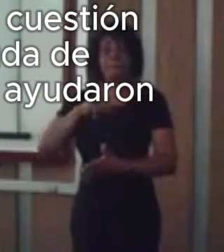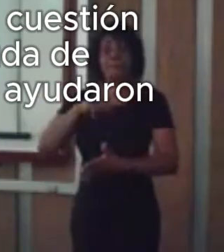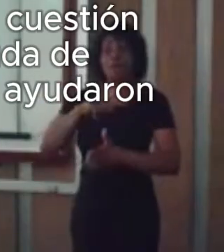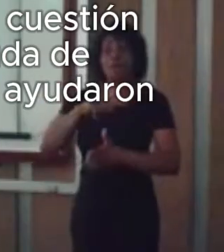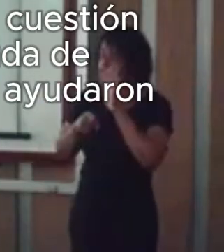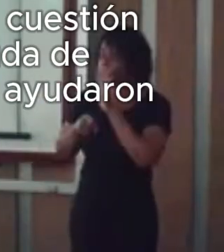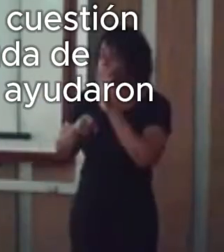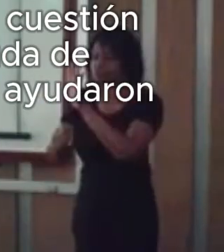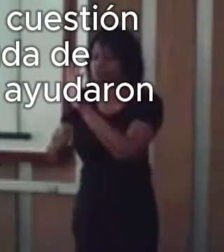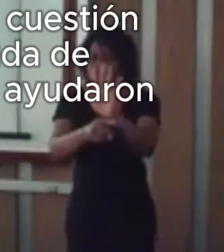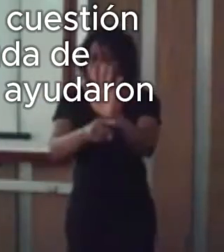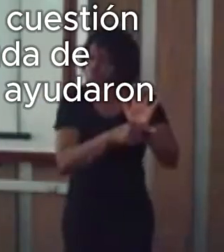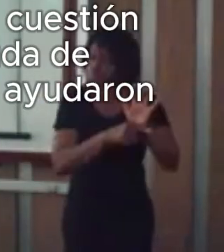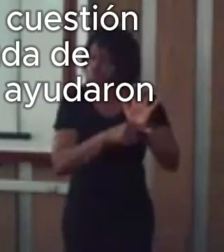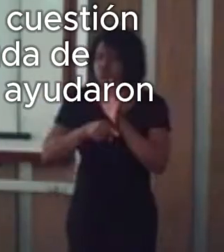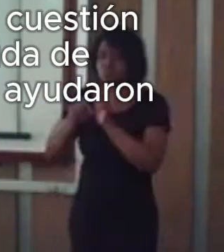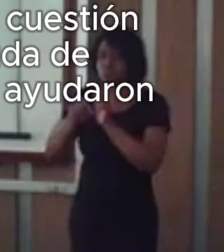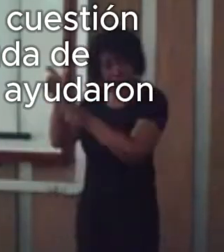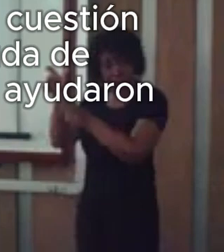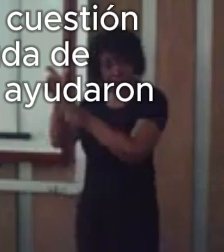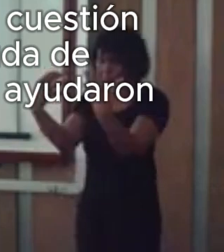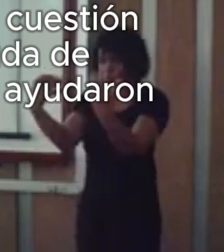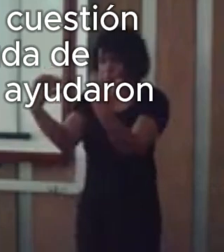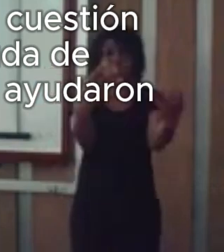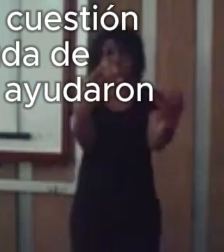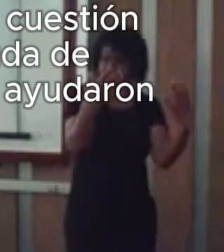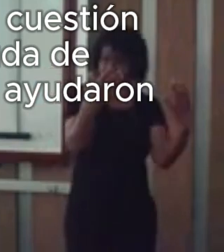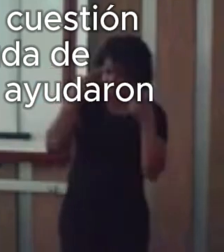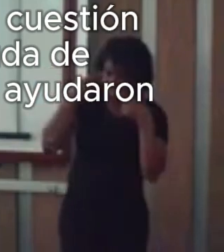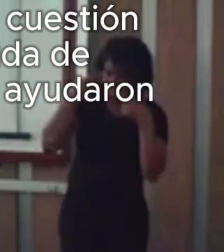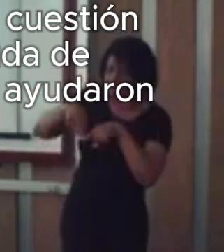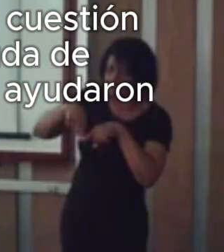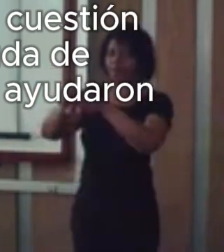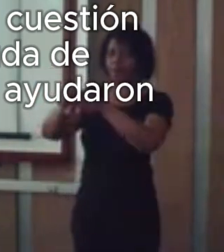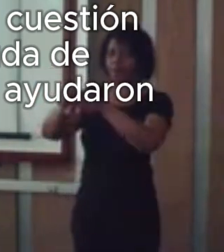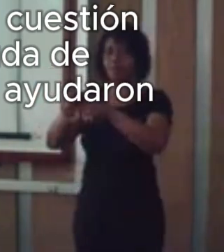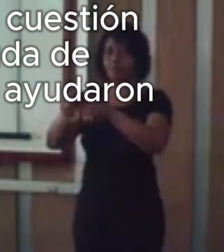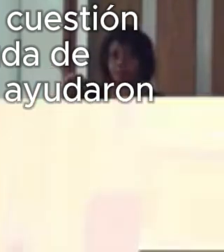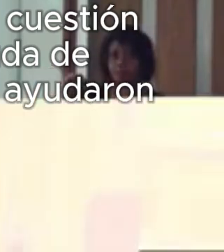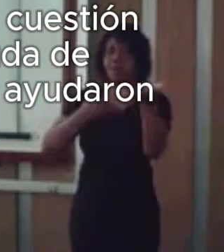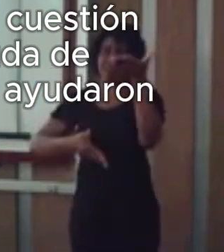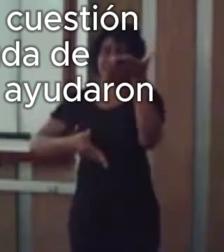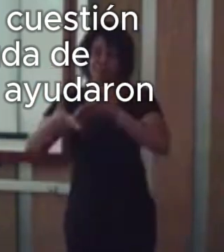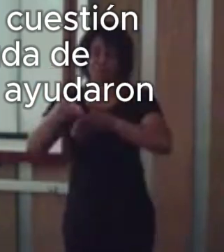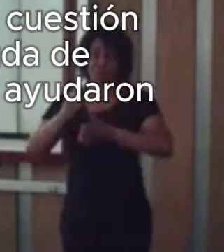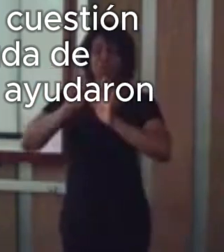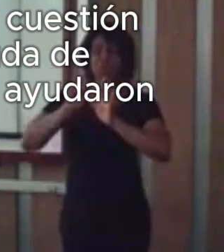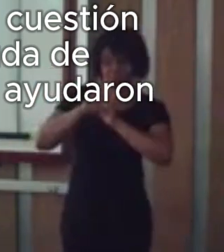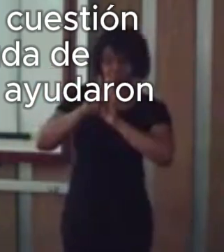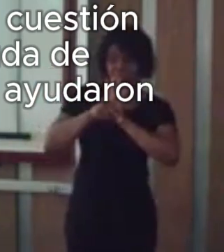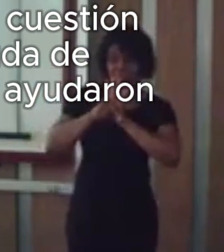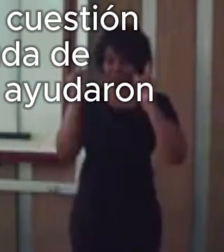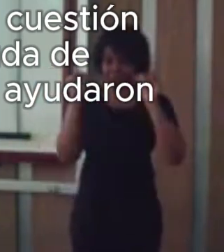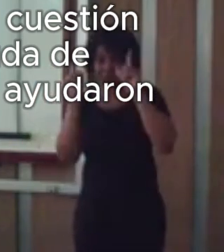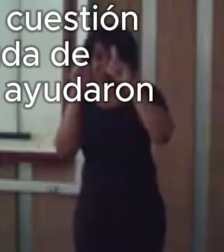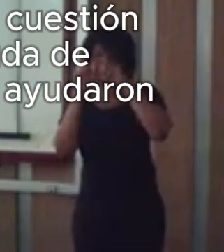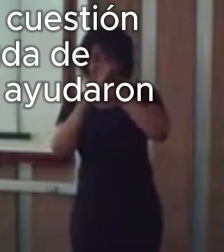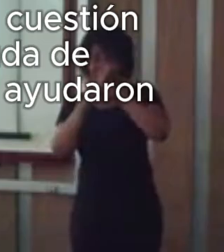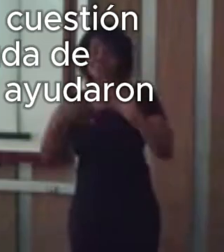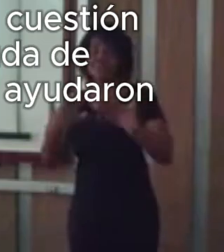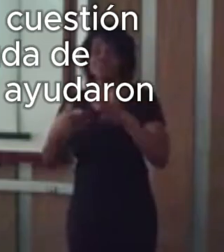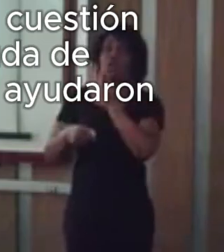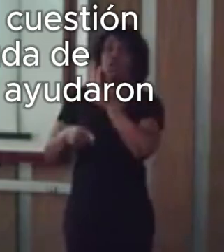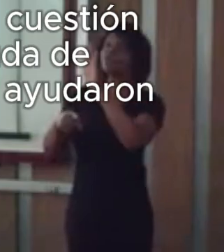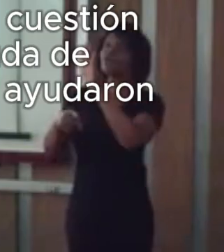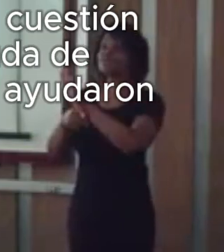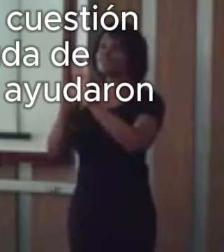muitas pessoas que embarcaram nessa furada, a princípio, e que ajudaram a